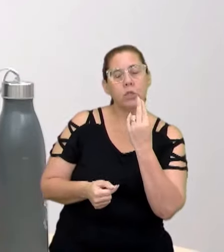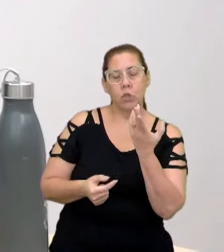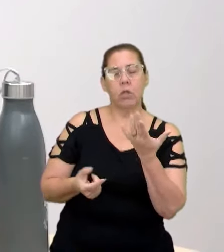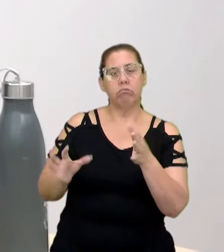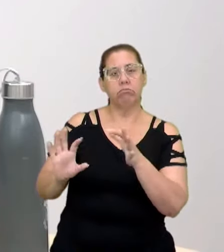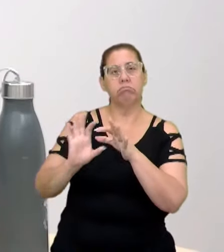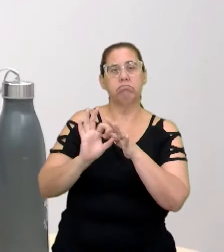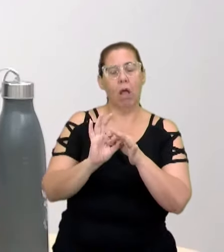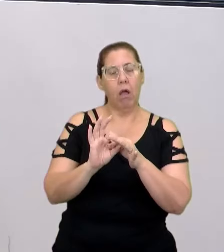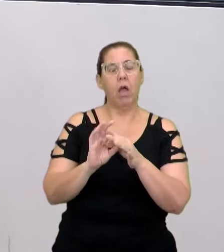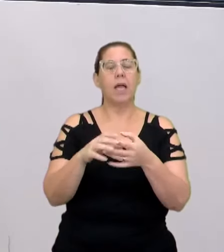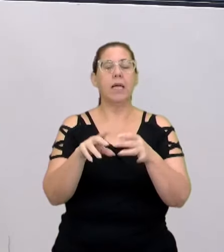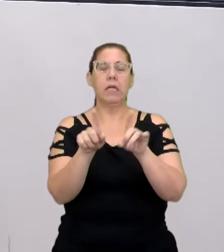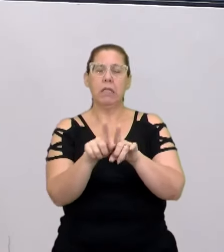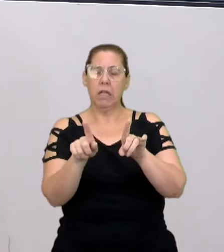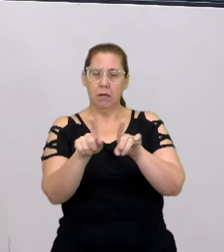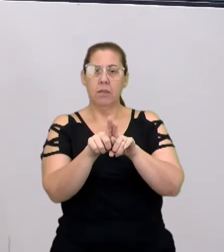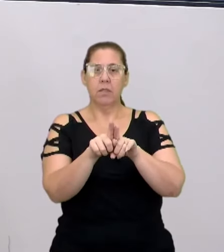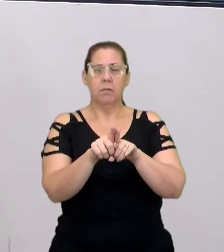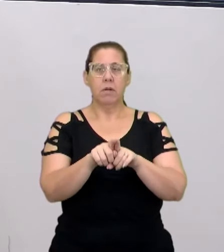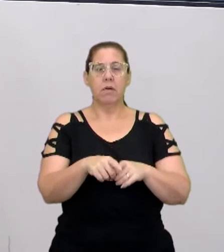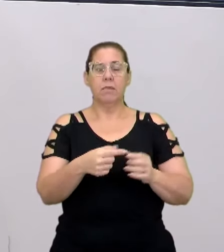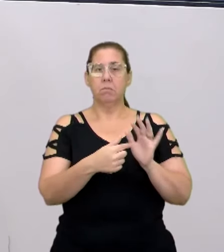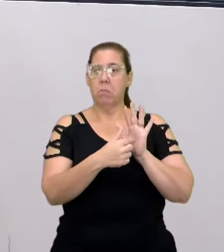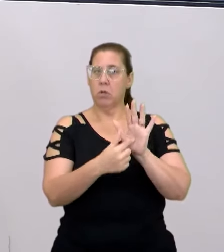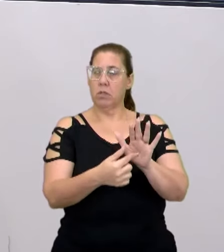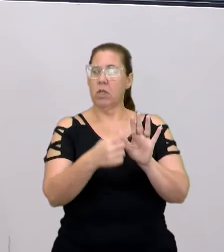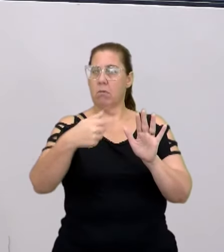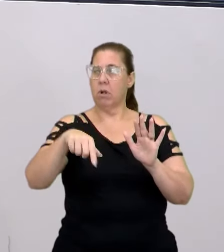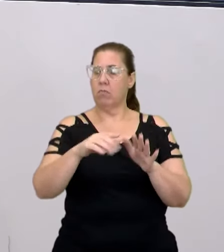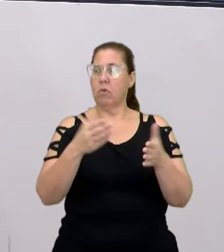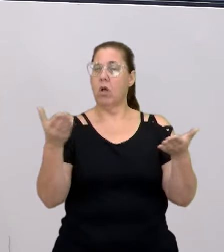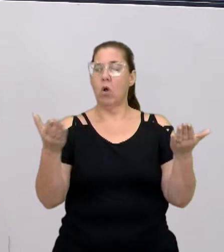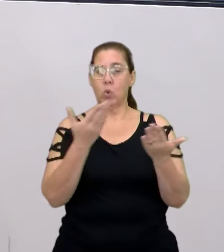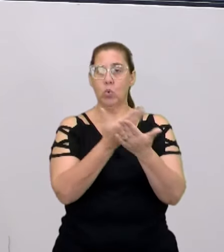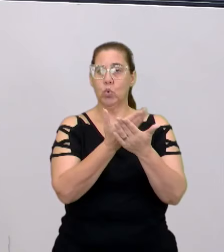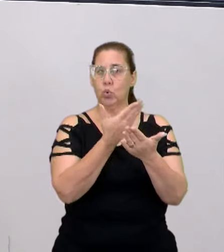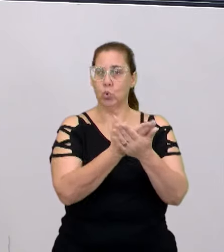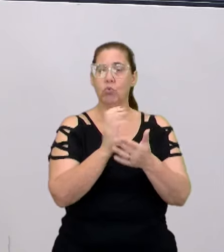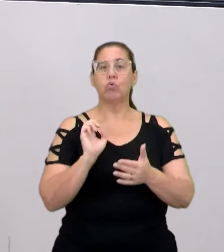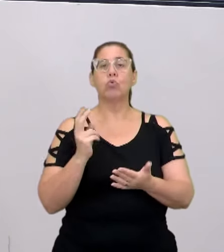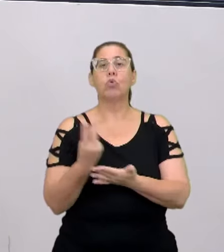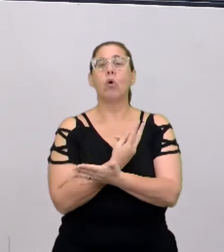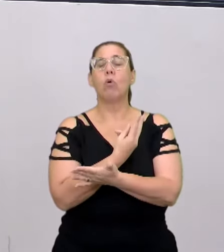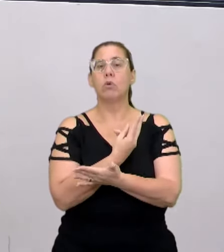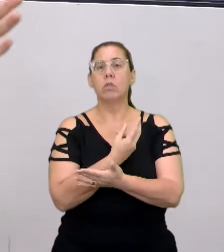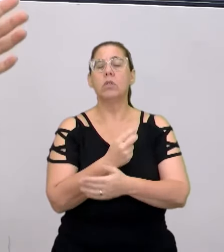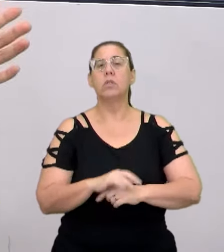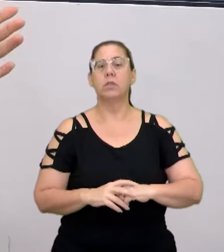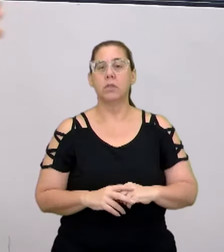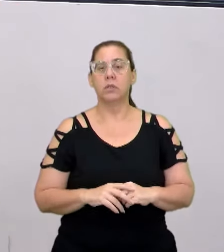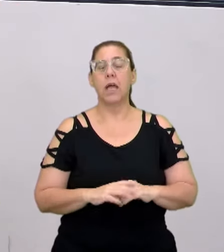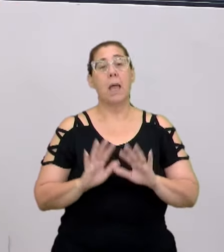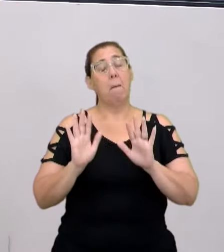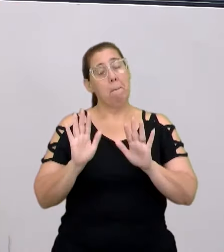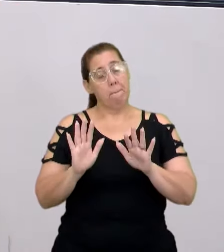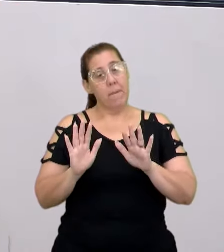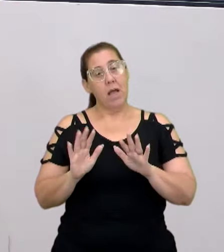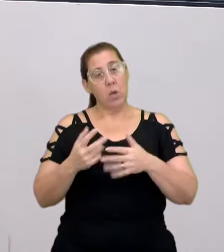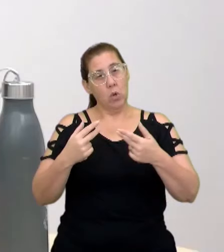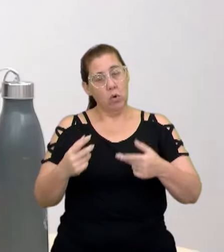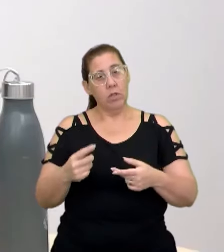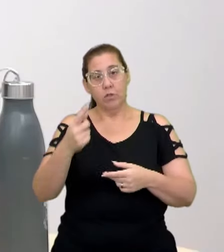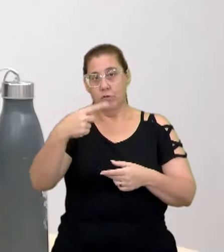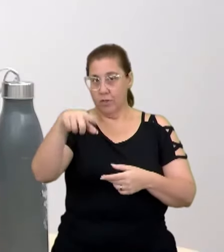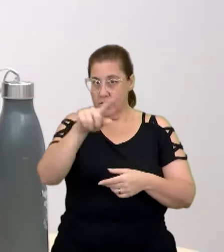relacionadas e a gente também vai, né, ressaltar aí, né, nesse estudo de caso, mas aí é algo que eles vão ter que